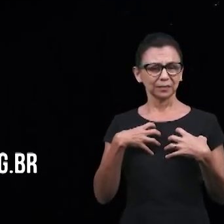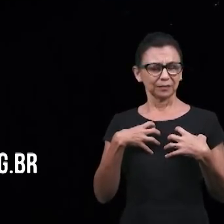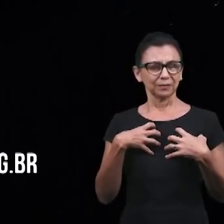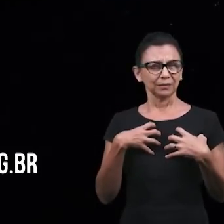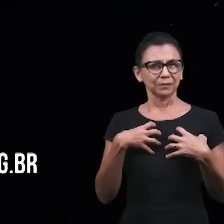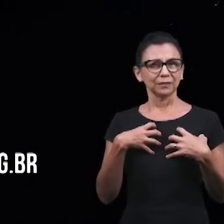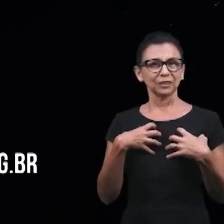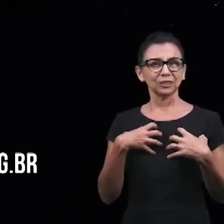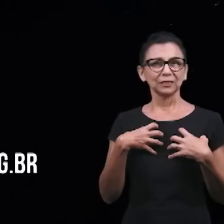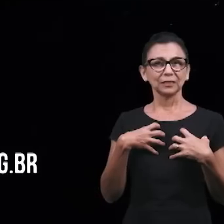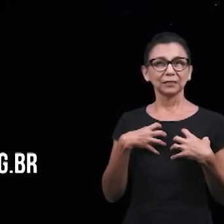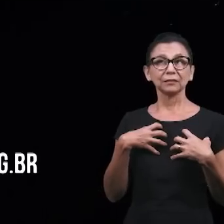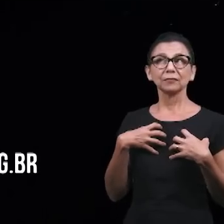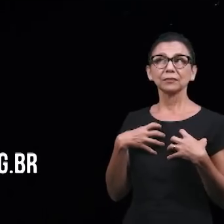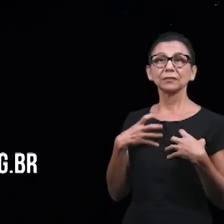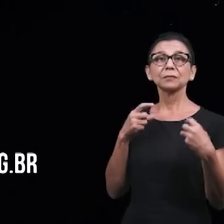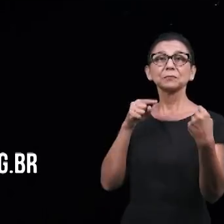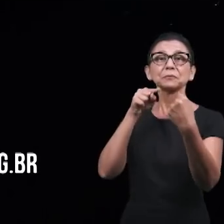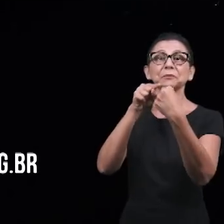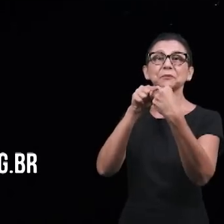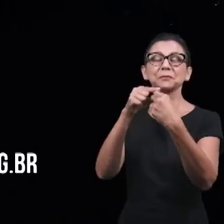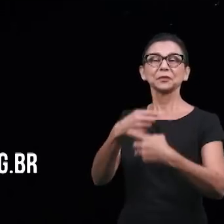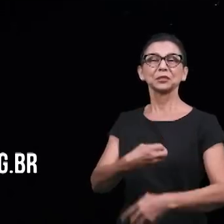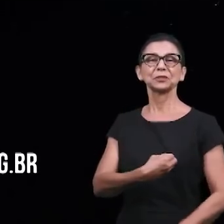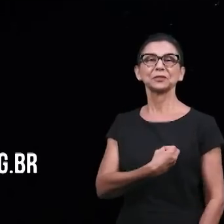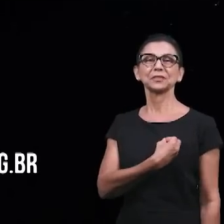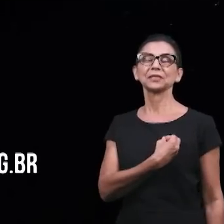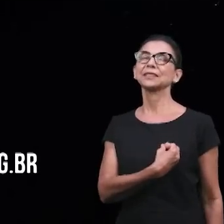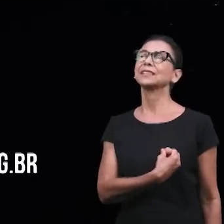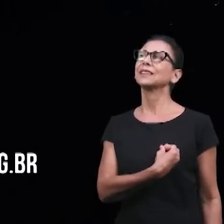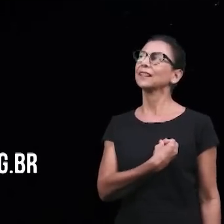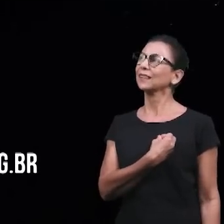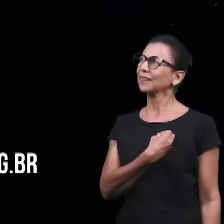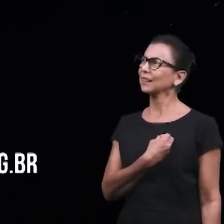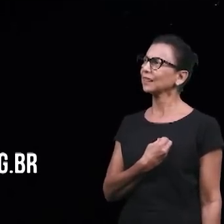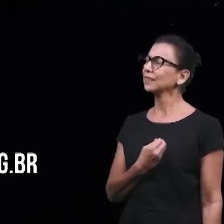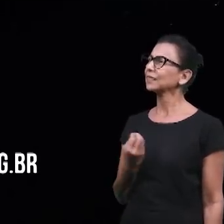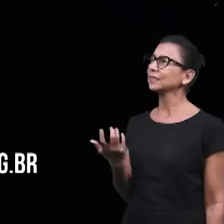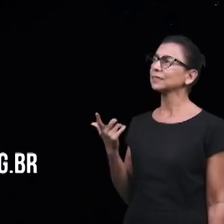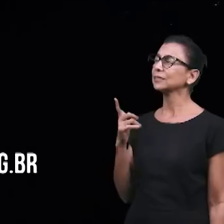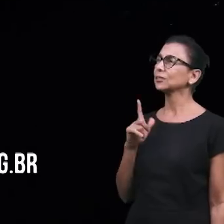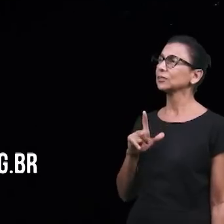feridas e traz sentido à vida.